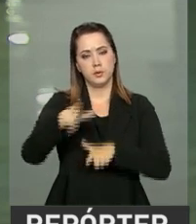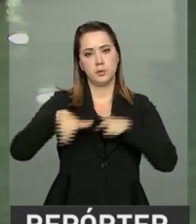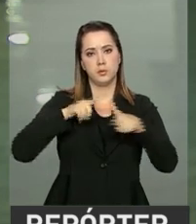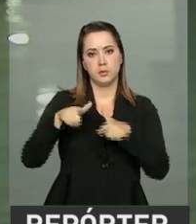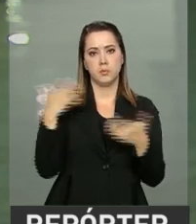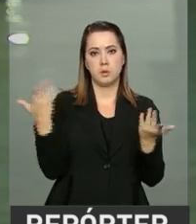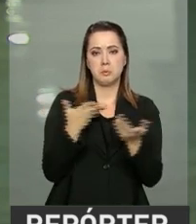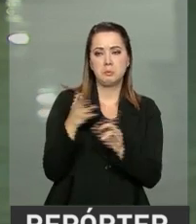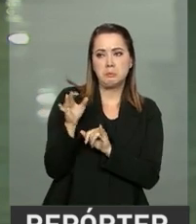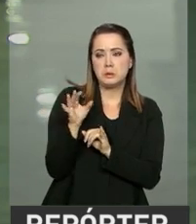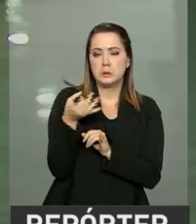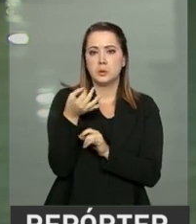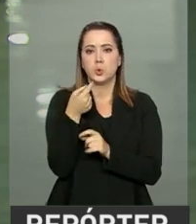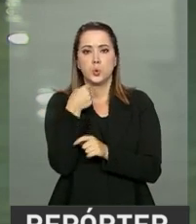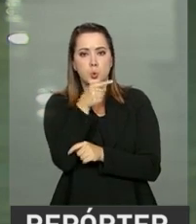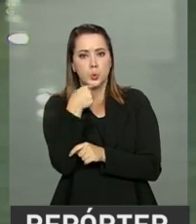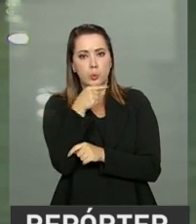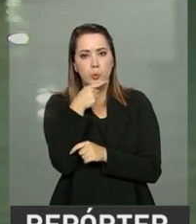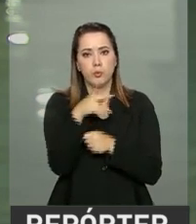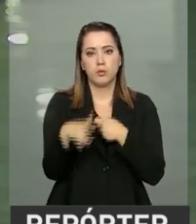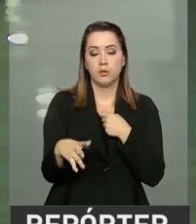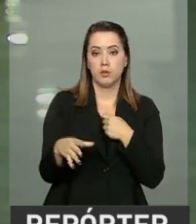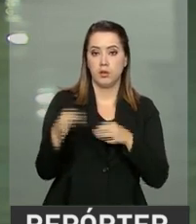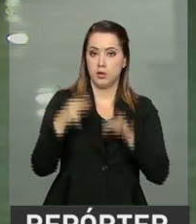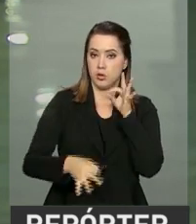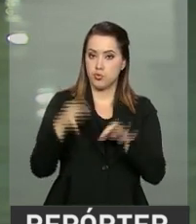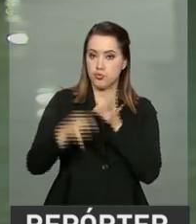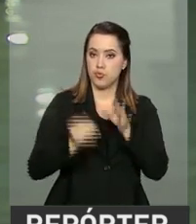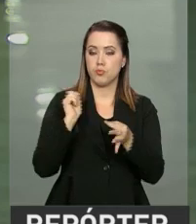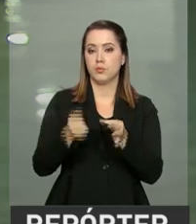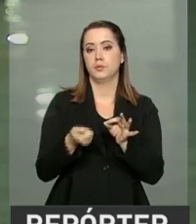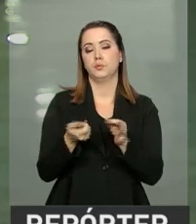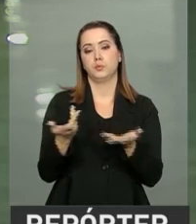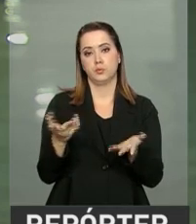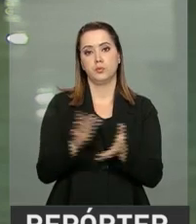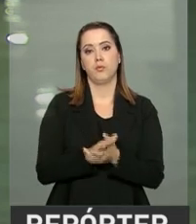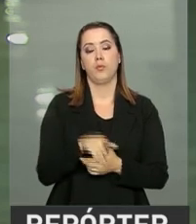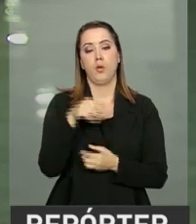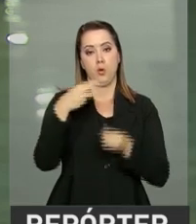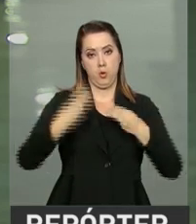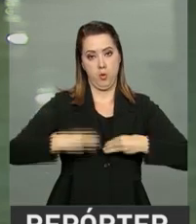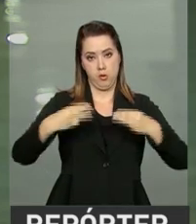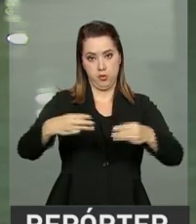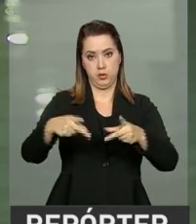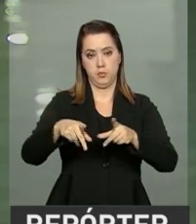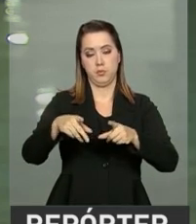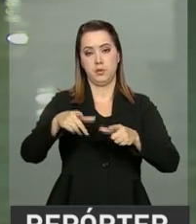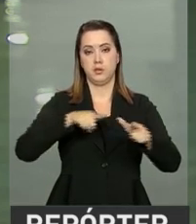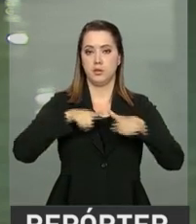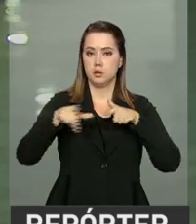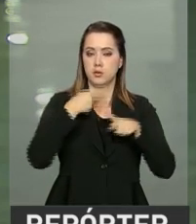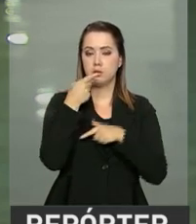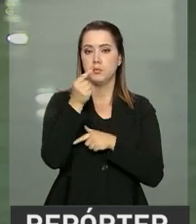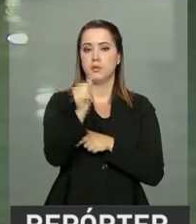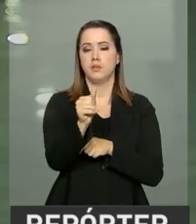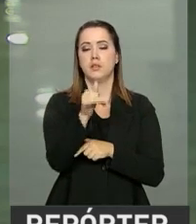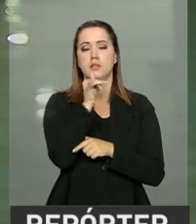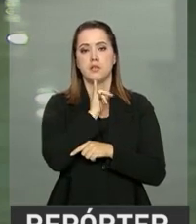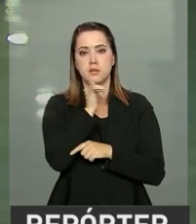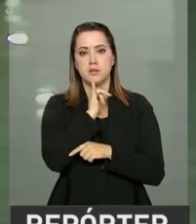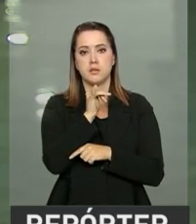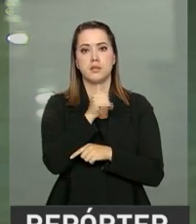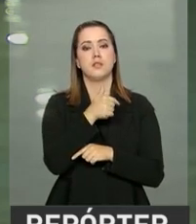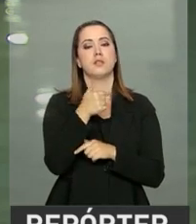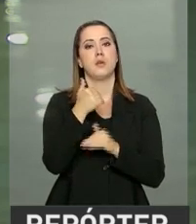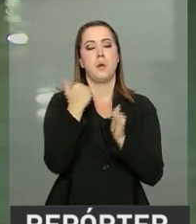insegurança jurídica, dando margem para várias interpretações judiciais. O Ministério do Trabalho dá como exemplo as escalas em que o